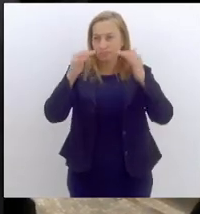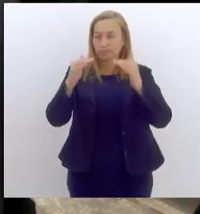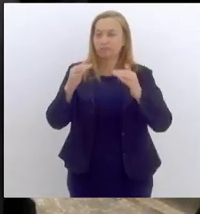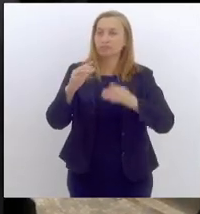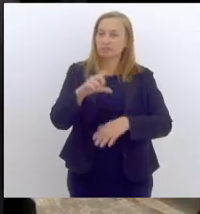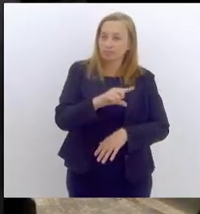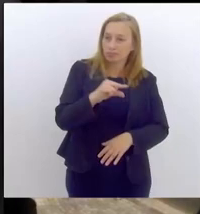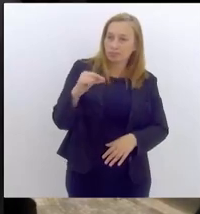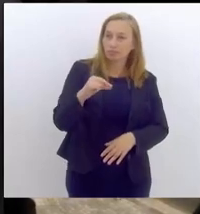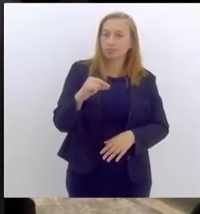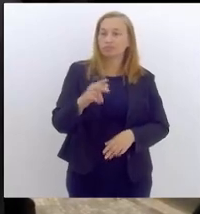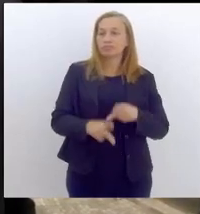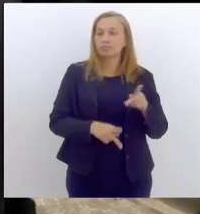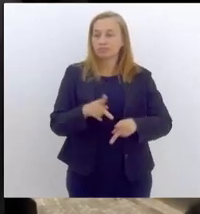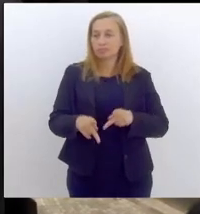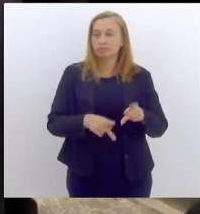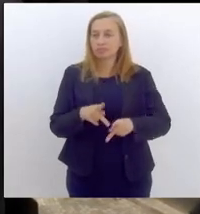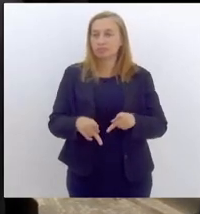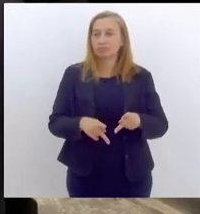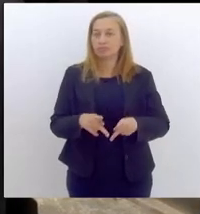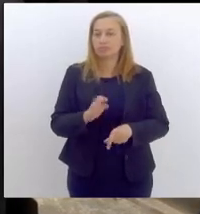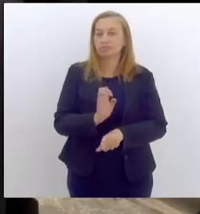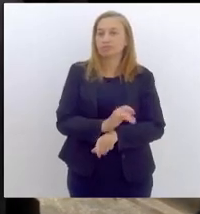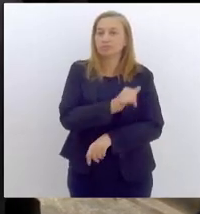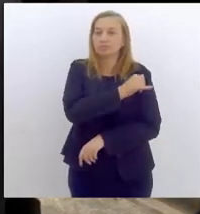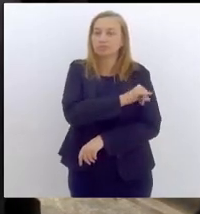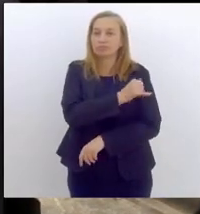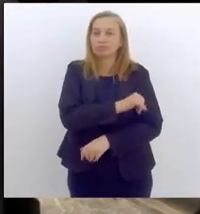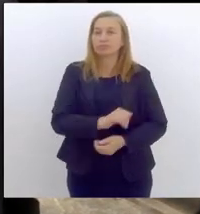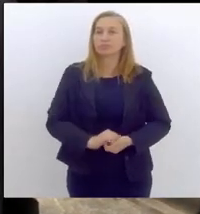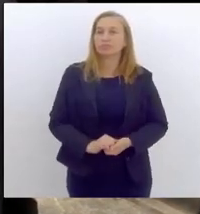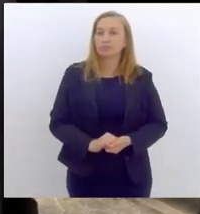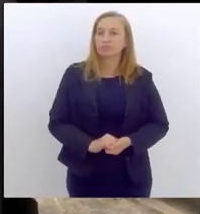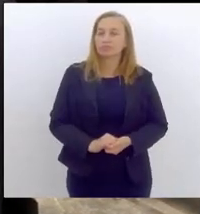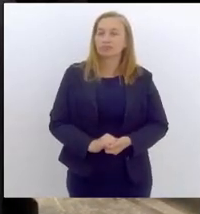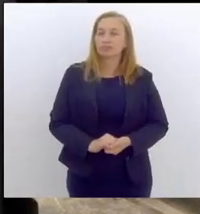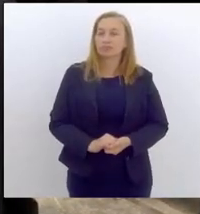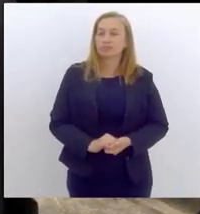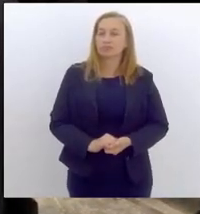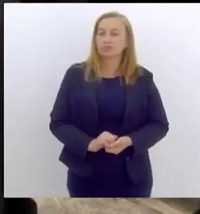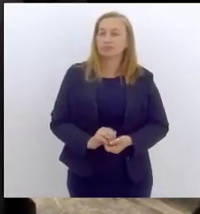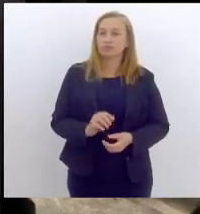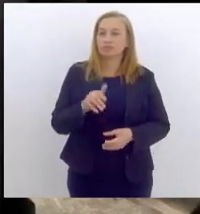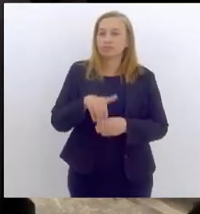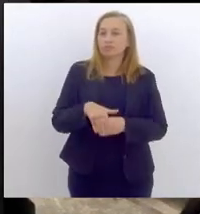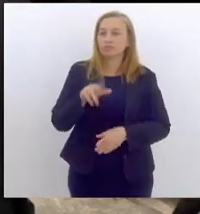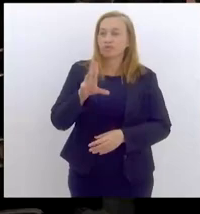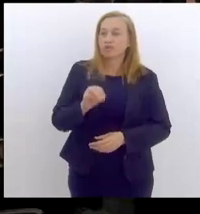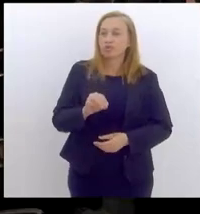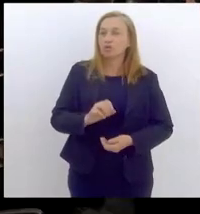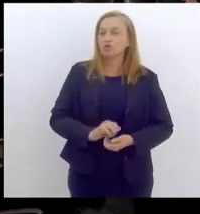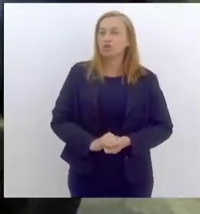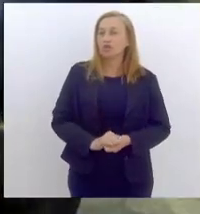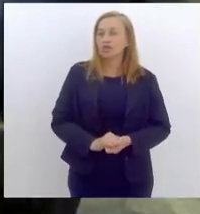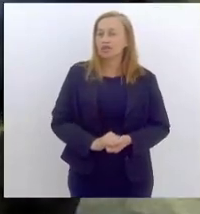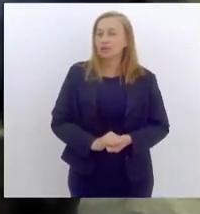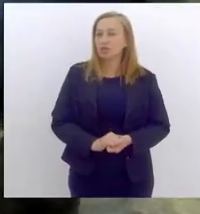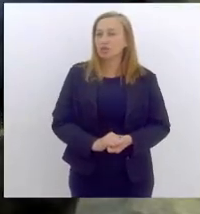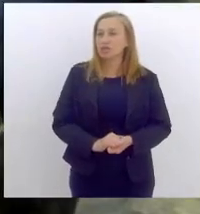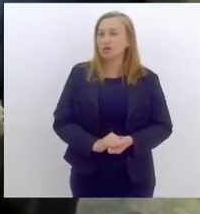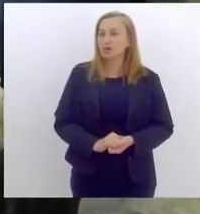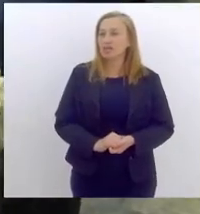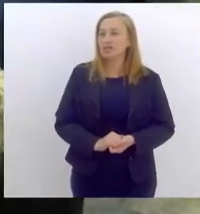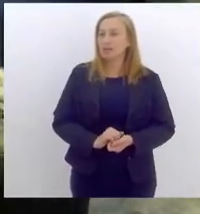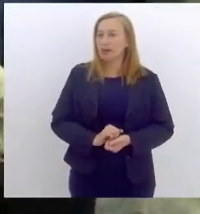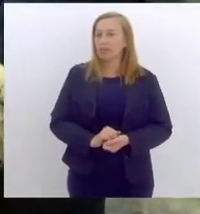eleitos pela população do Estado do Rio de Janeiro. Abstenção. Deputada Verônica